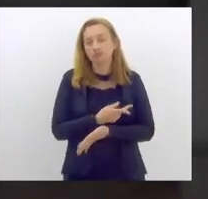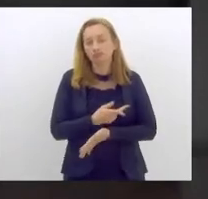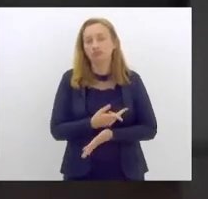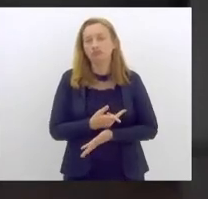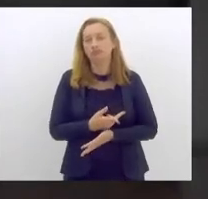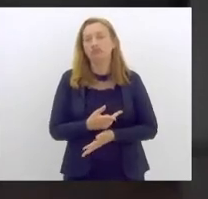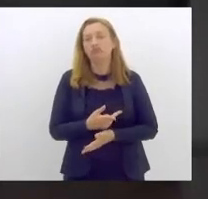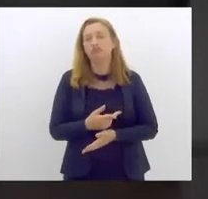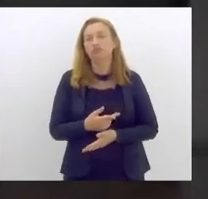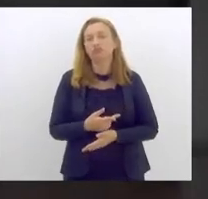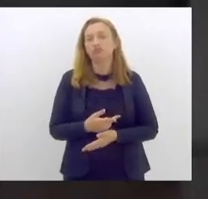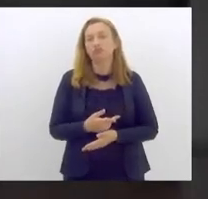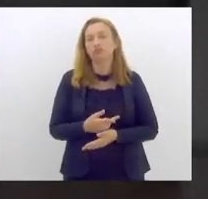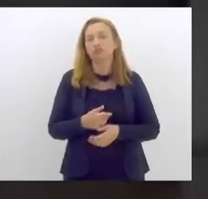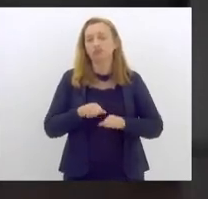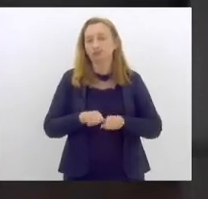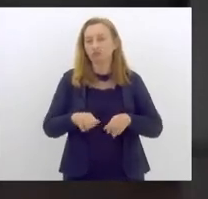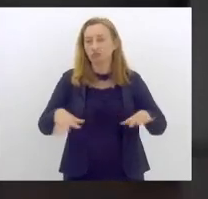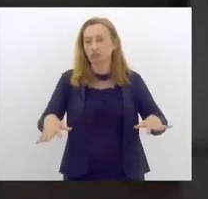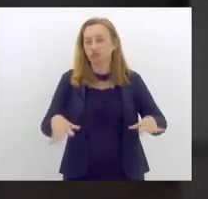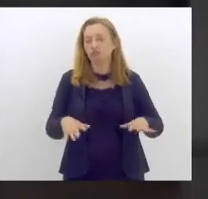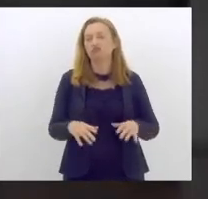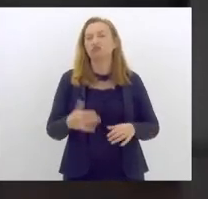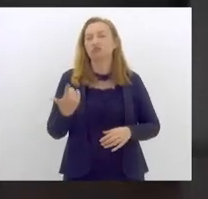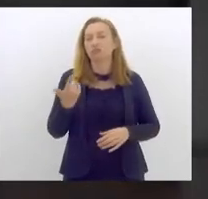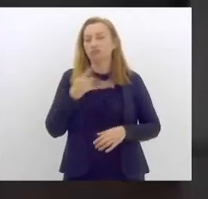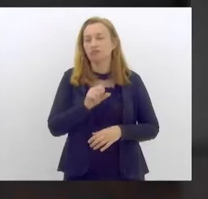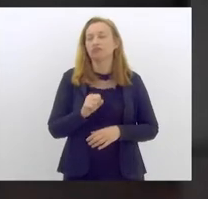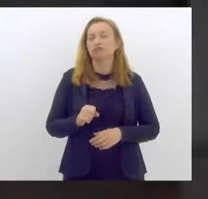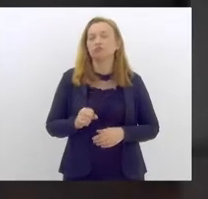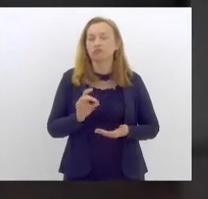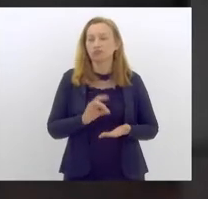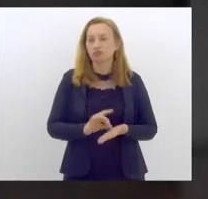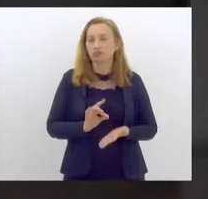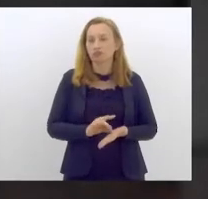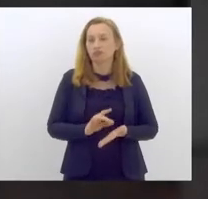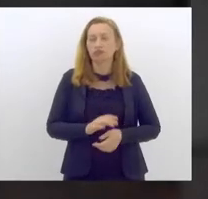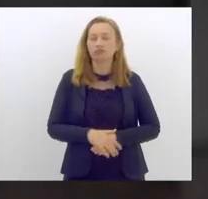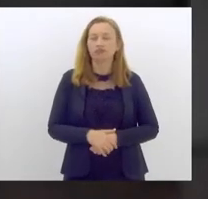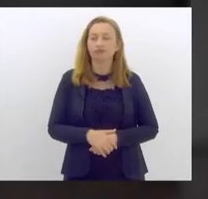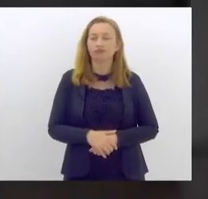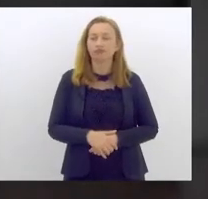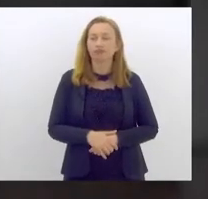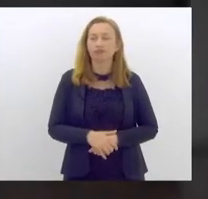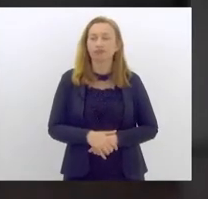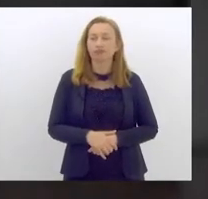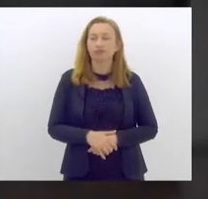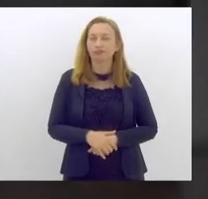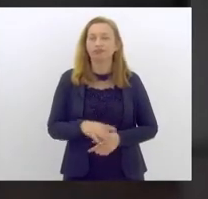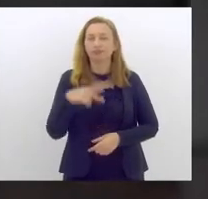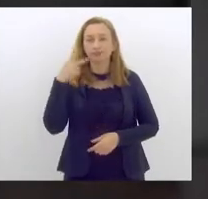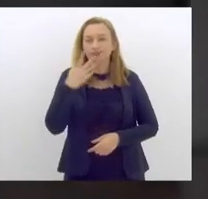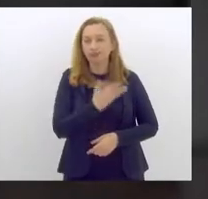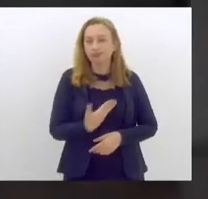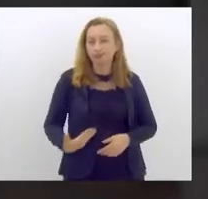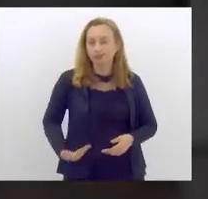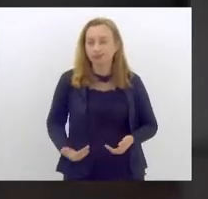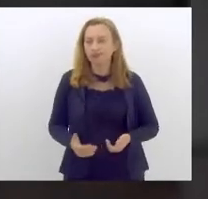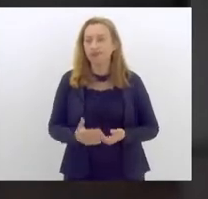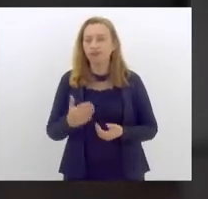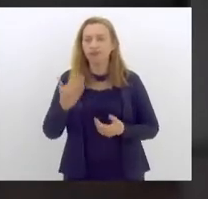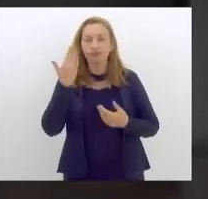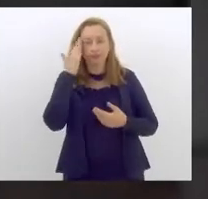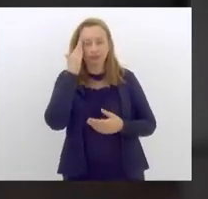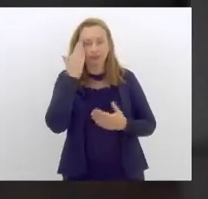a população e fosse Eco para que a gente conseguisse realmente essa essa política pública a gente tem que